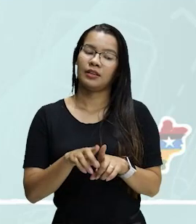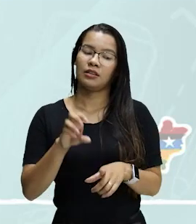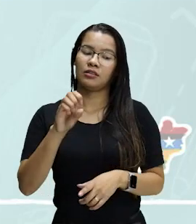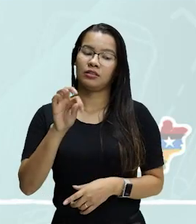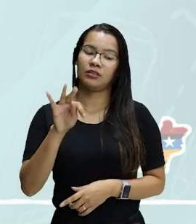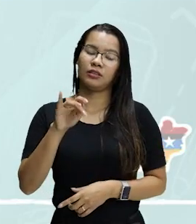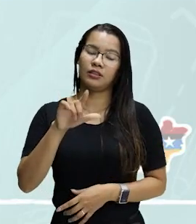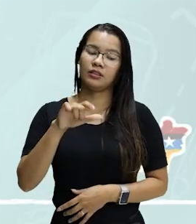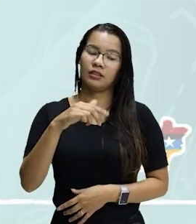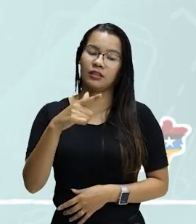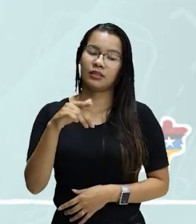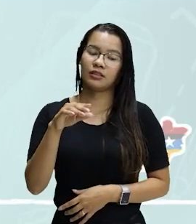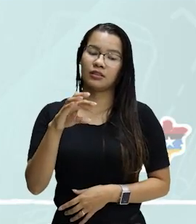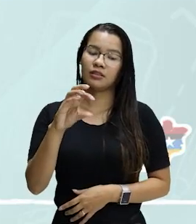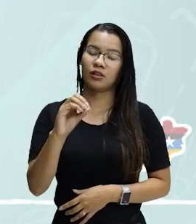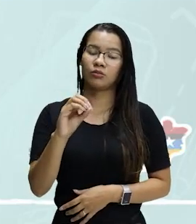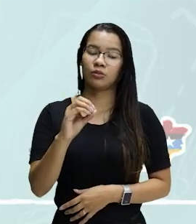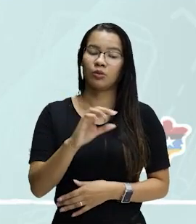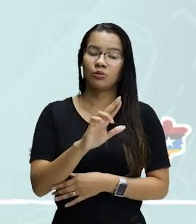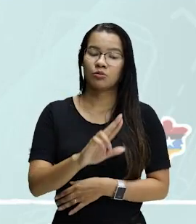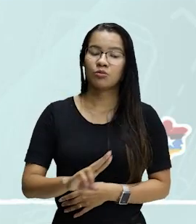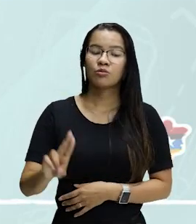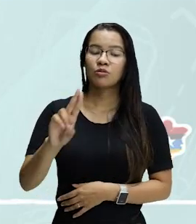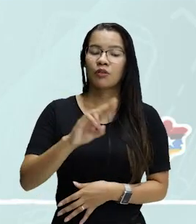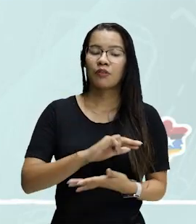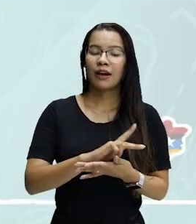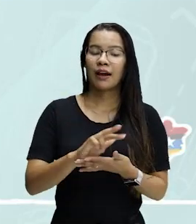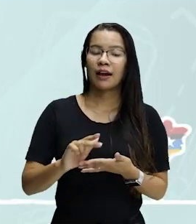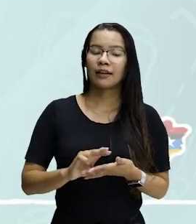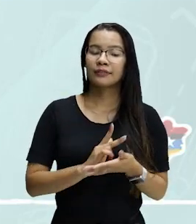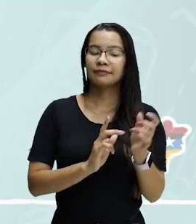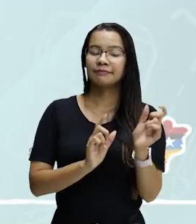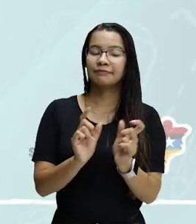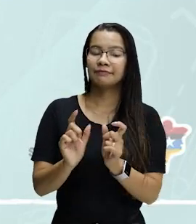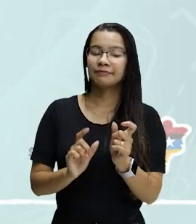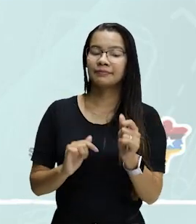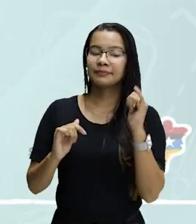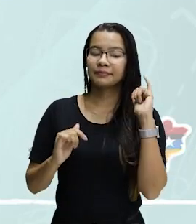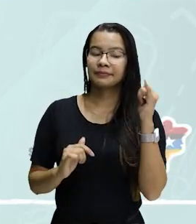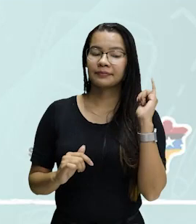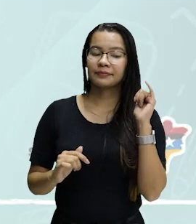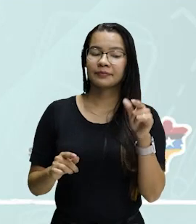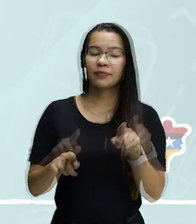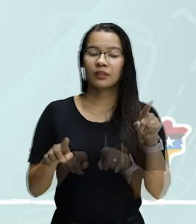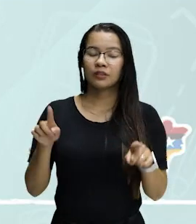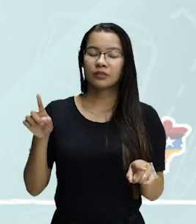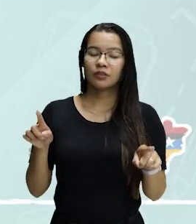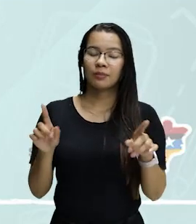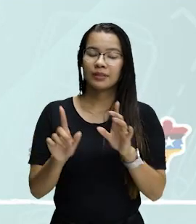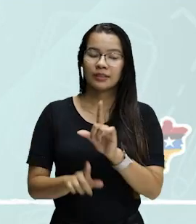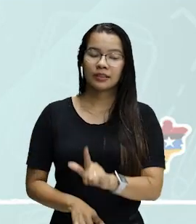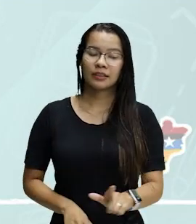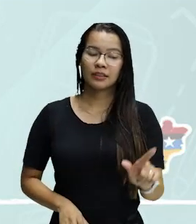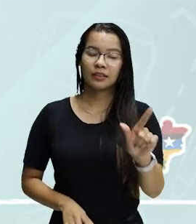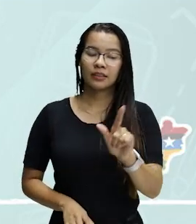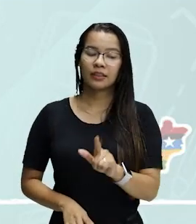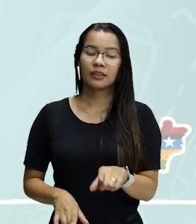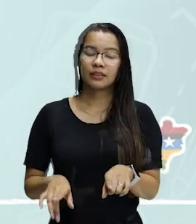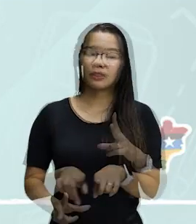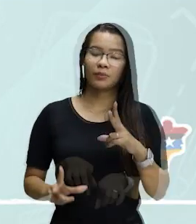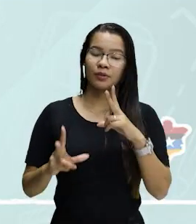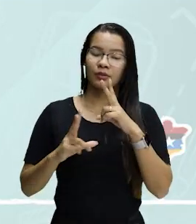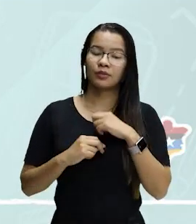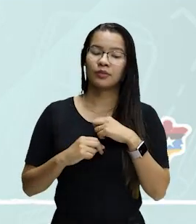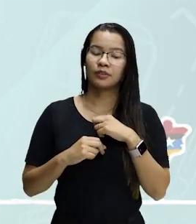formas de narrativa, variação de formas literárias, discursos de personagens